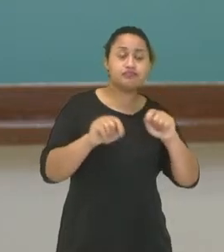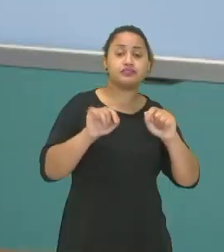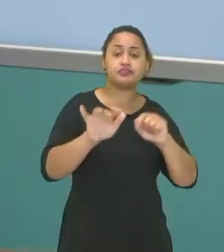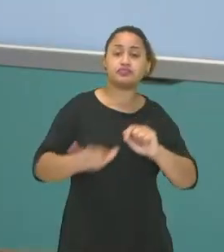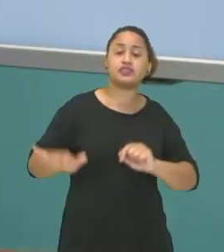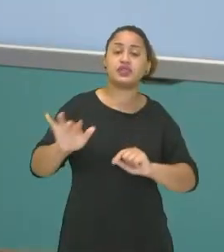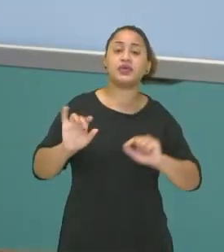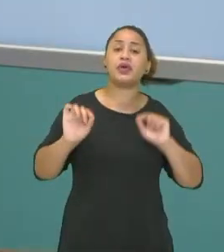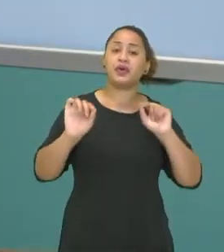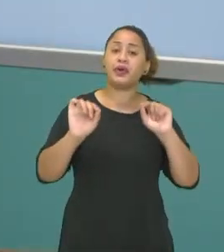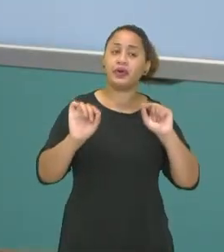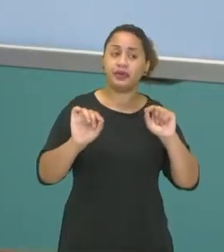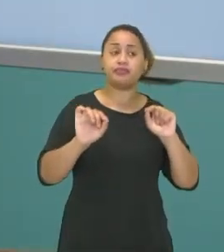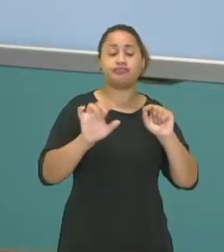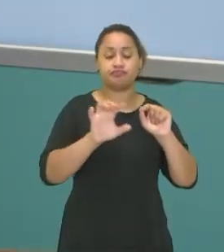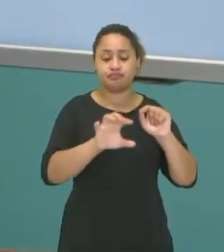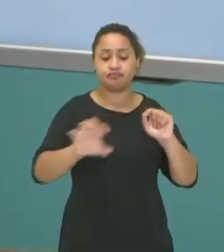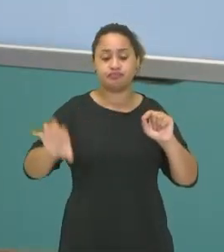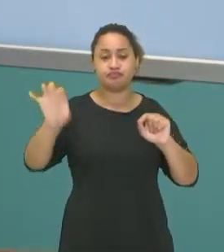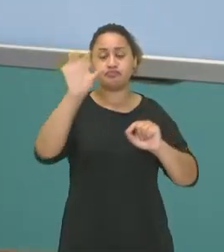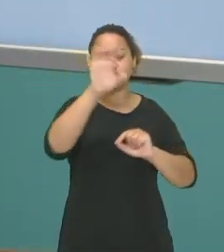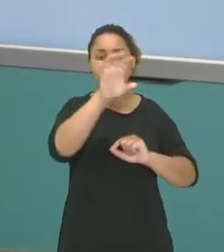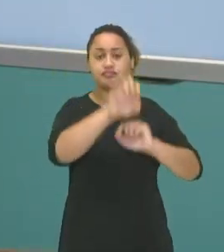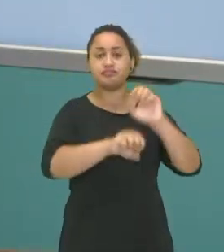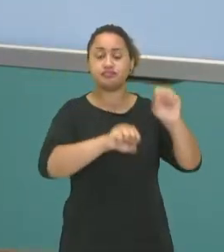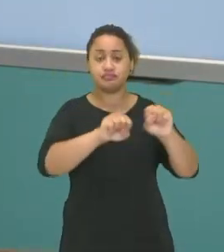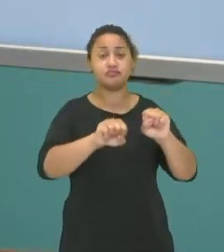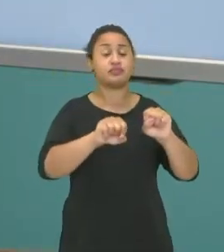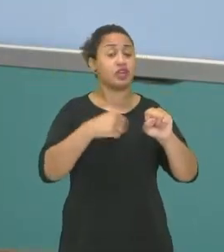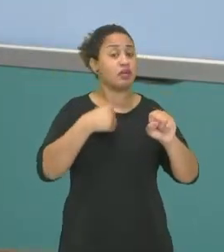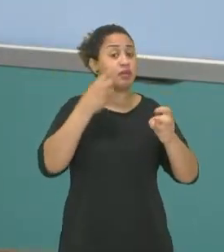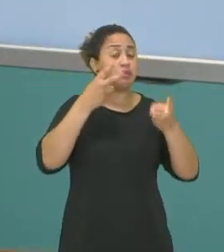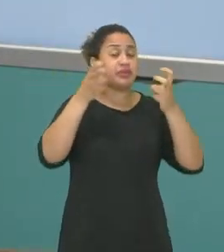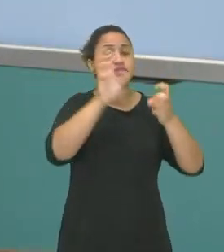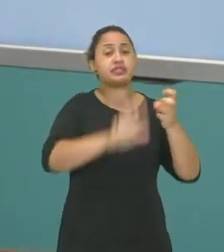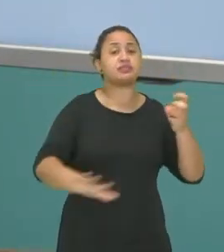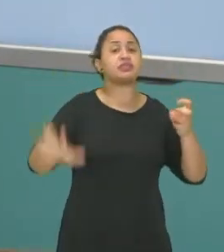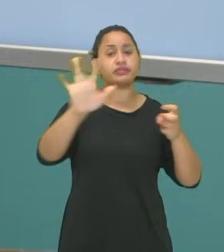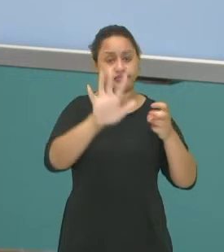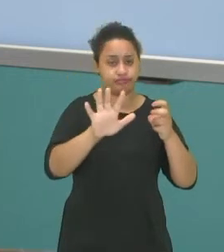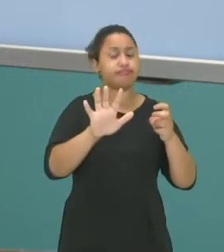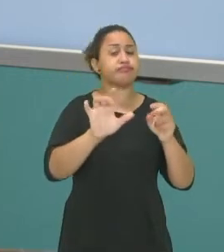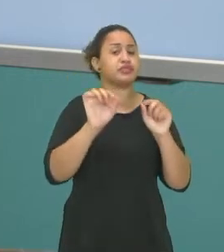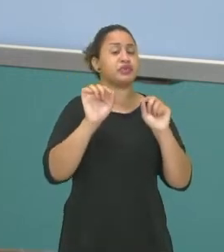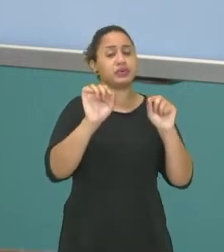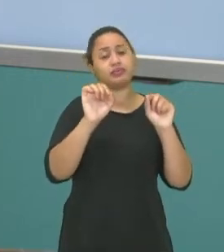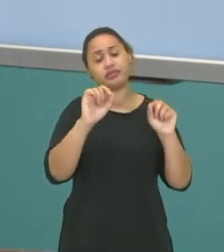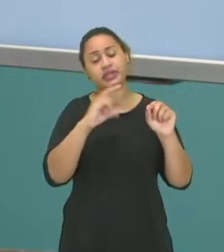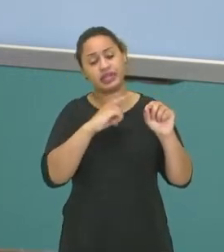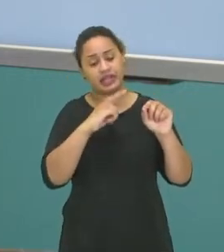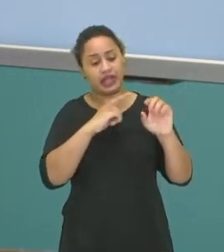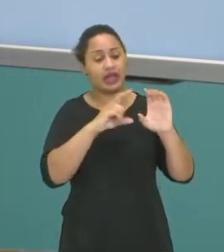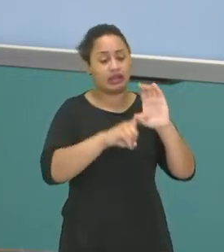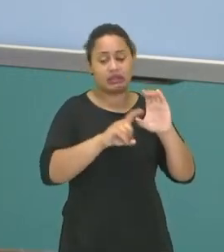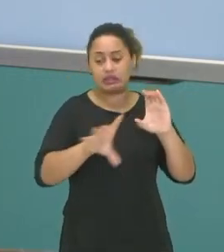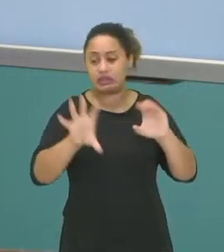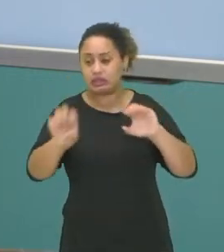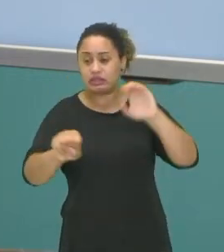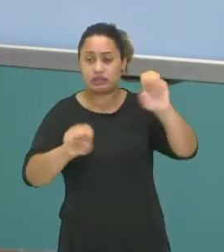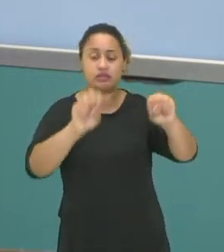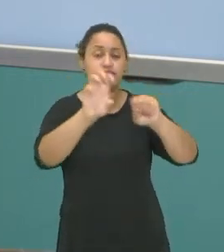situação. A teia alimentar dá uma visão mais geral dentro daquela comunidade, de seres que dependem um do outro para a sua